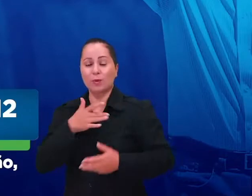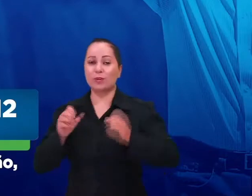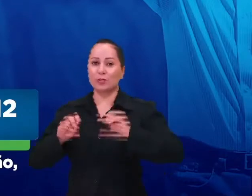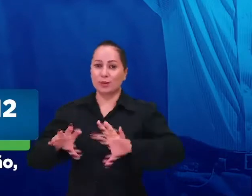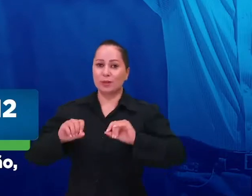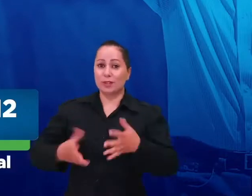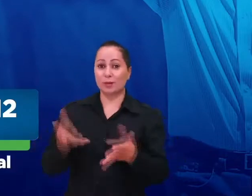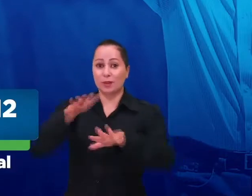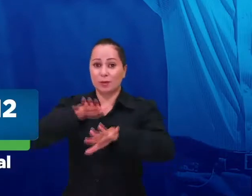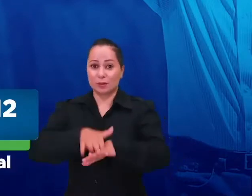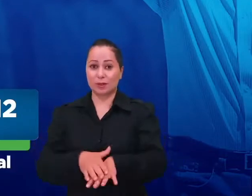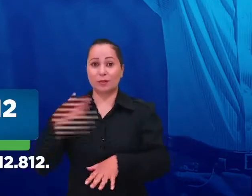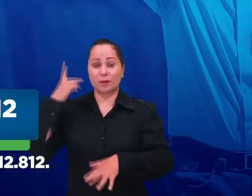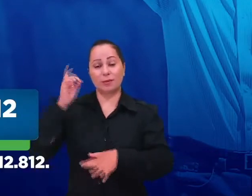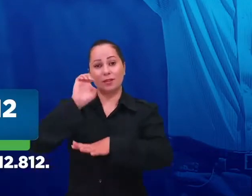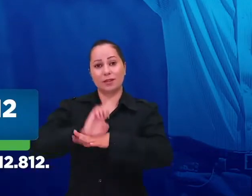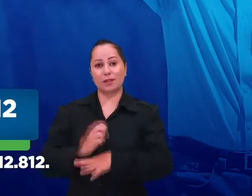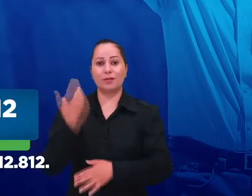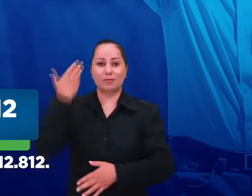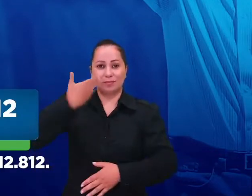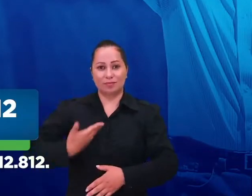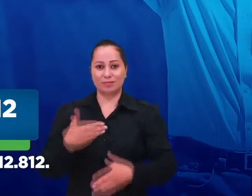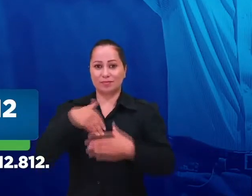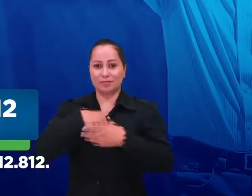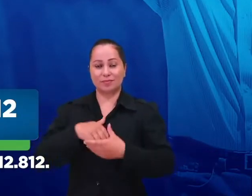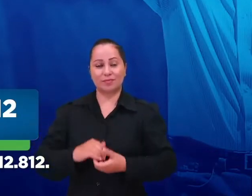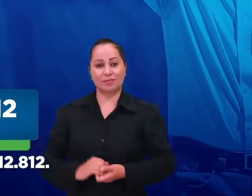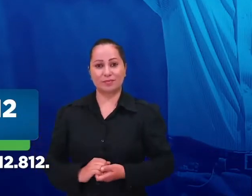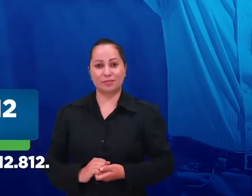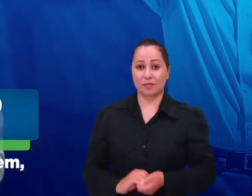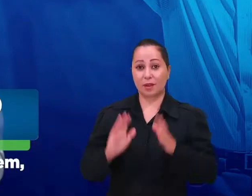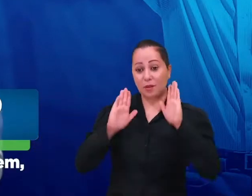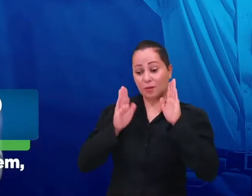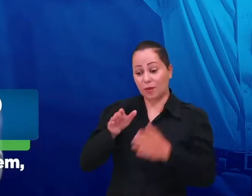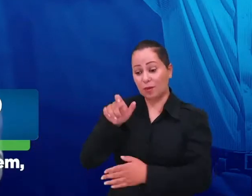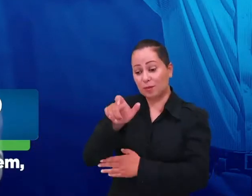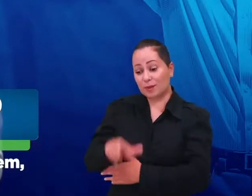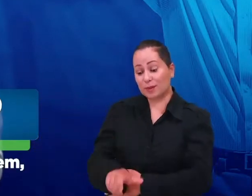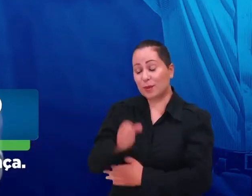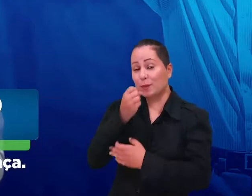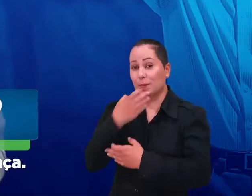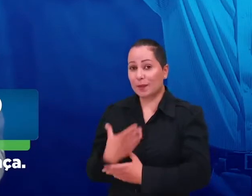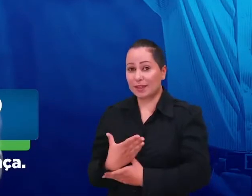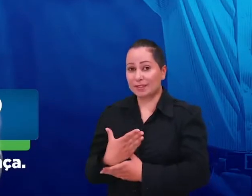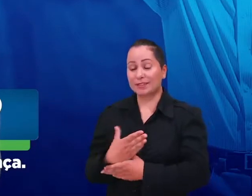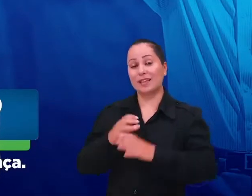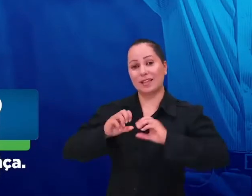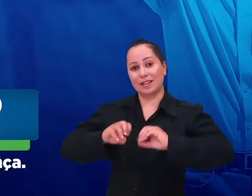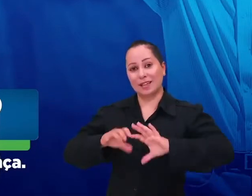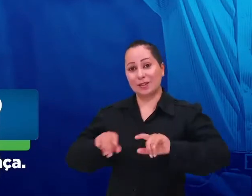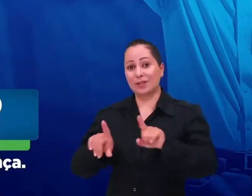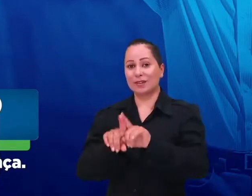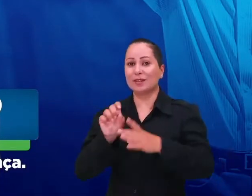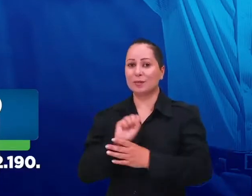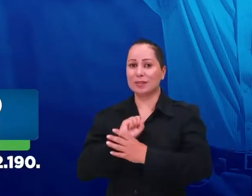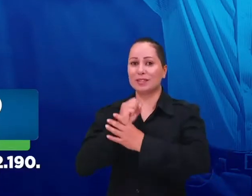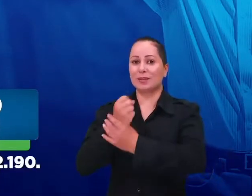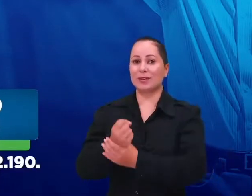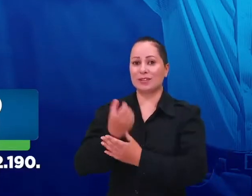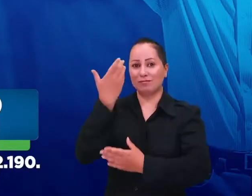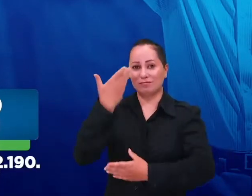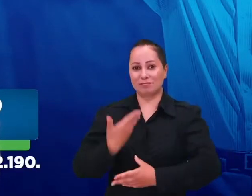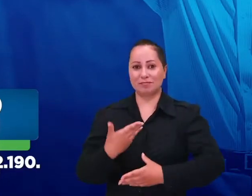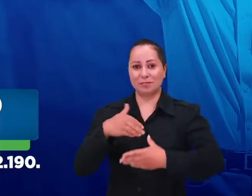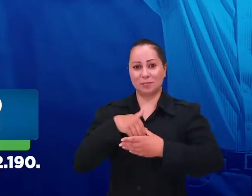educação e inclusão, deputado estadual Alexandre Gonçalves, 12812. Pelas pessoas de bem, educação e segurança.